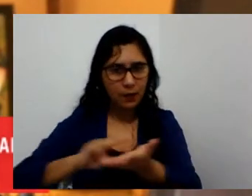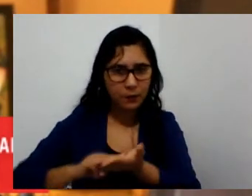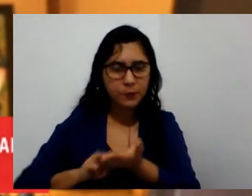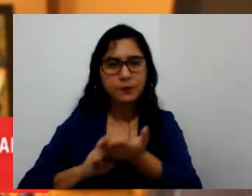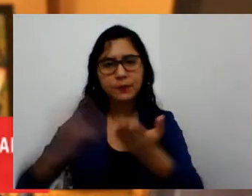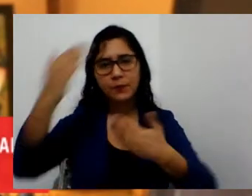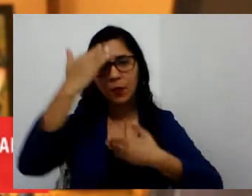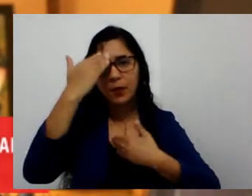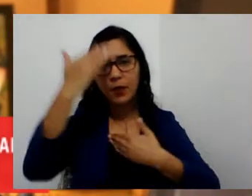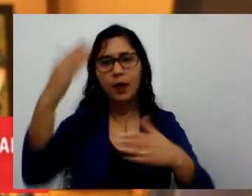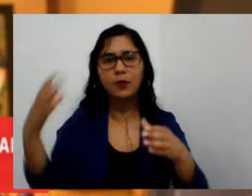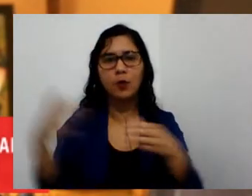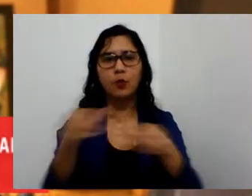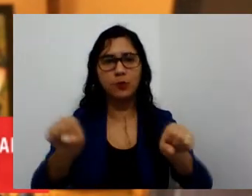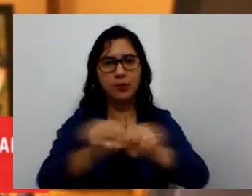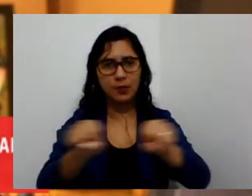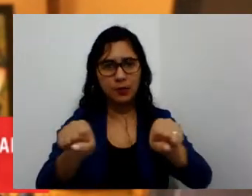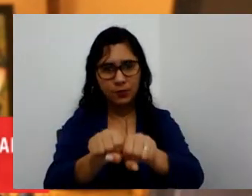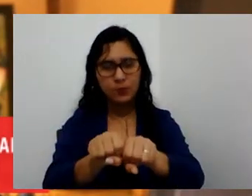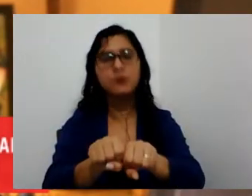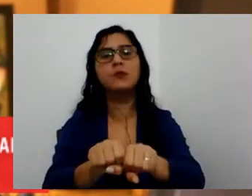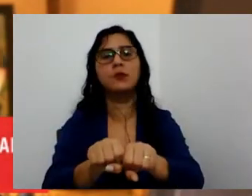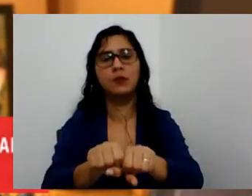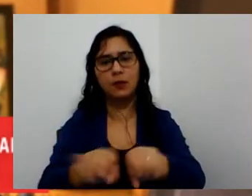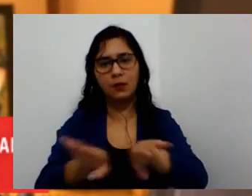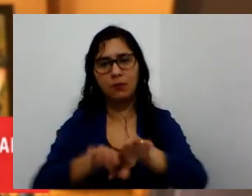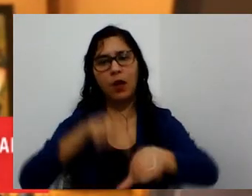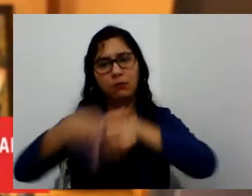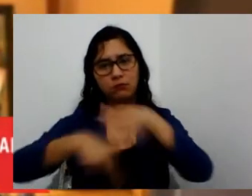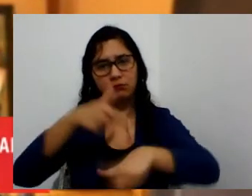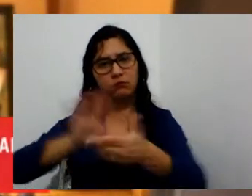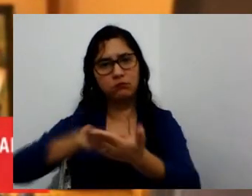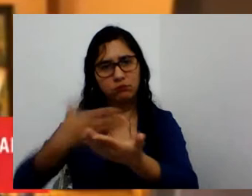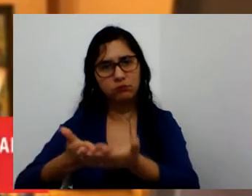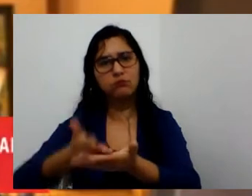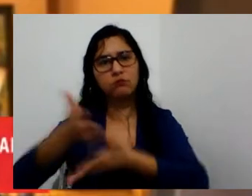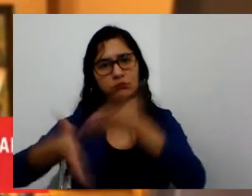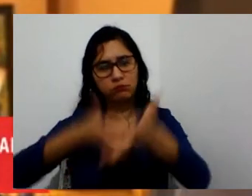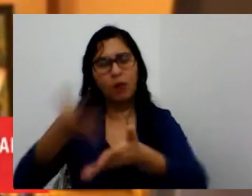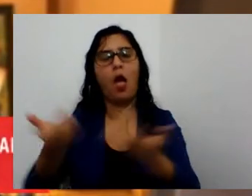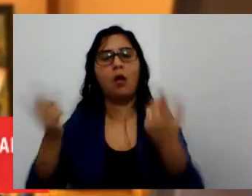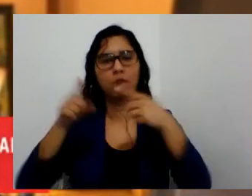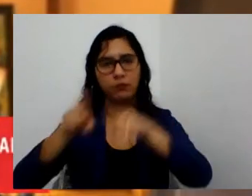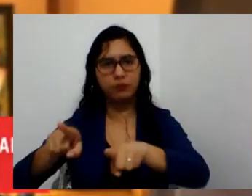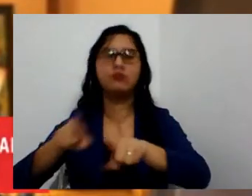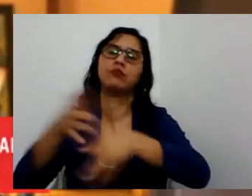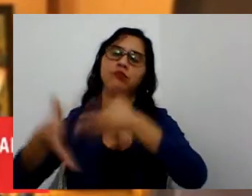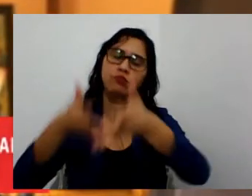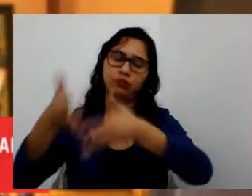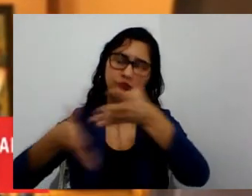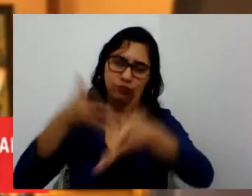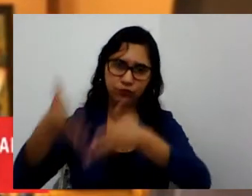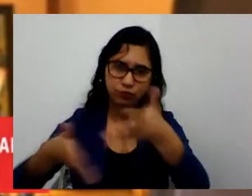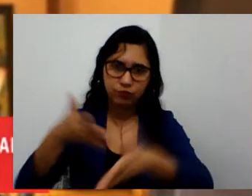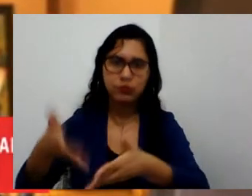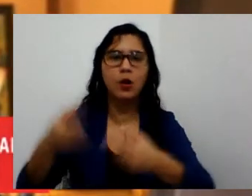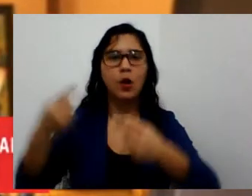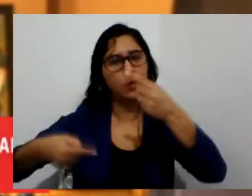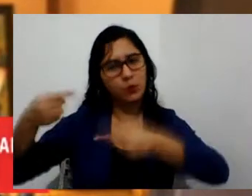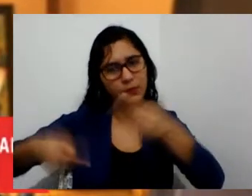Agradeço a equipe CETILS, que atuou na interpretação simultânea de Libras, né, deste